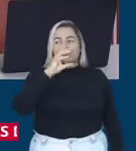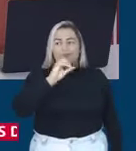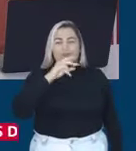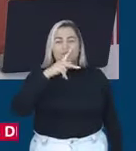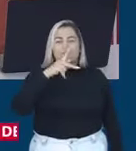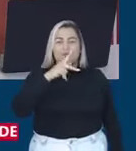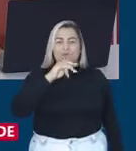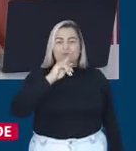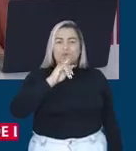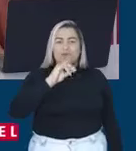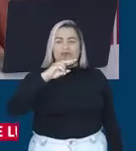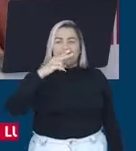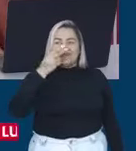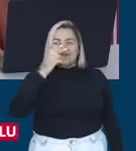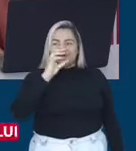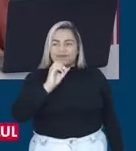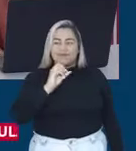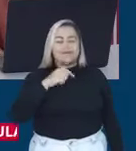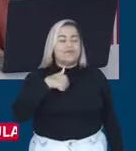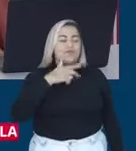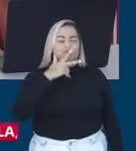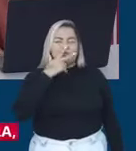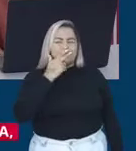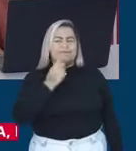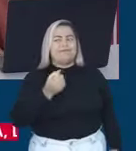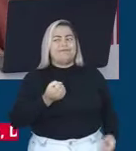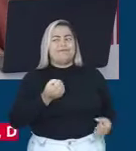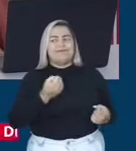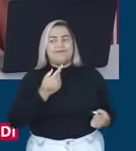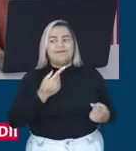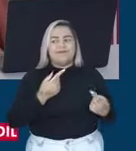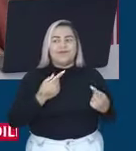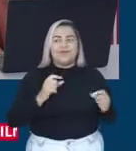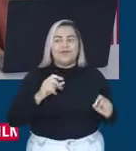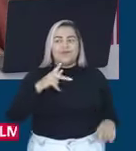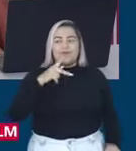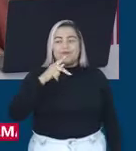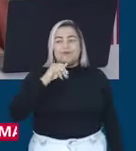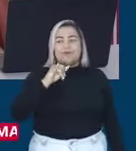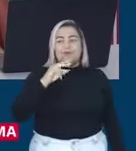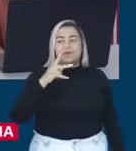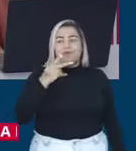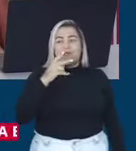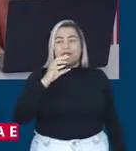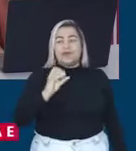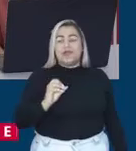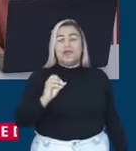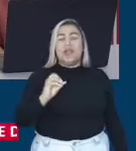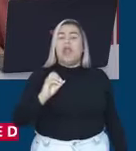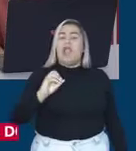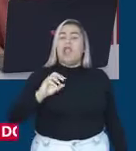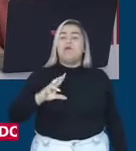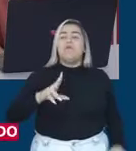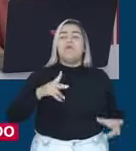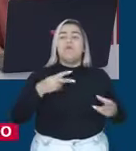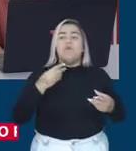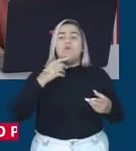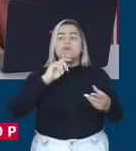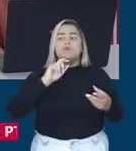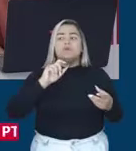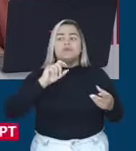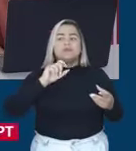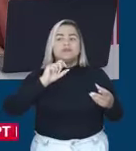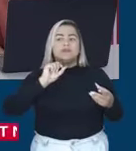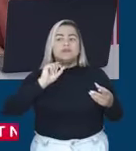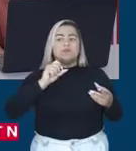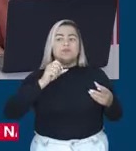Eu digo, mas eu acho que eles se enganaram, né, pai? Não, pai. Painha é a maior símbolo aqui para nós da